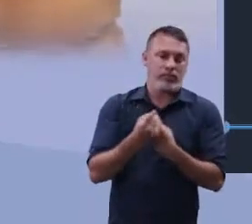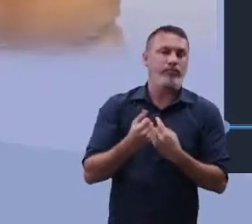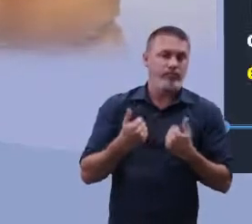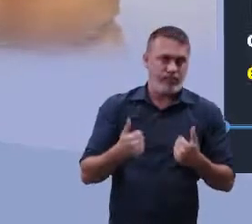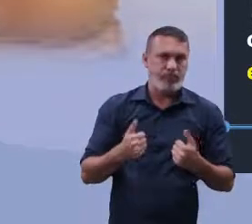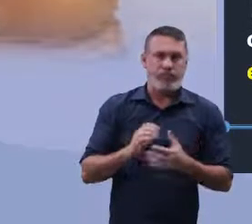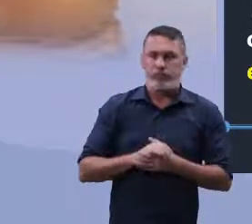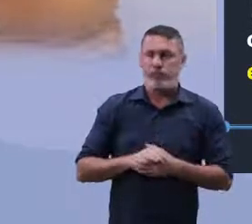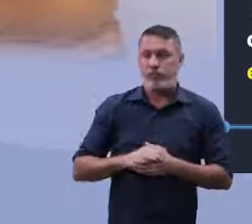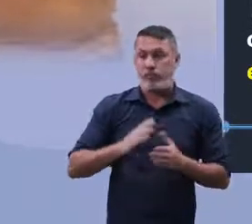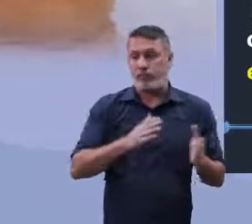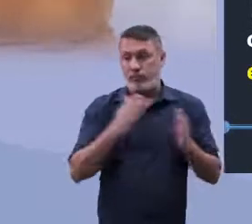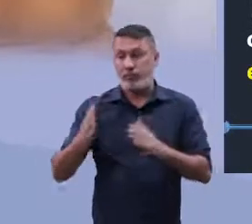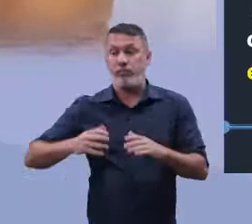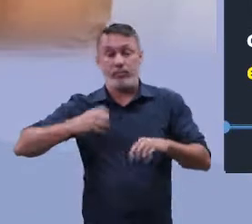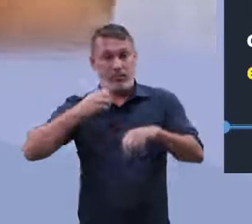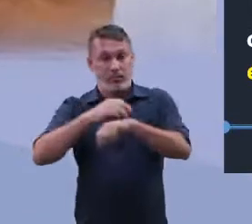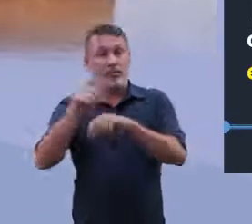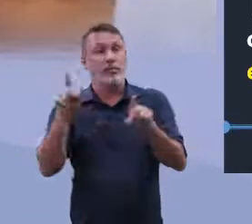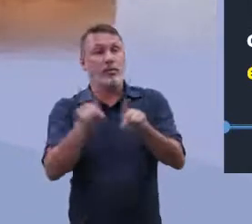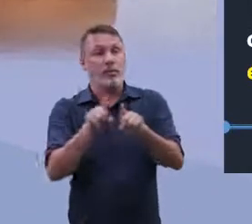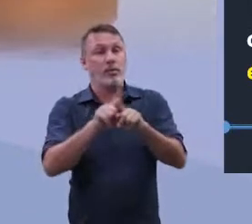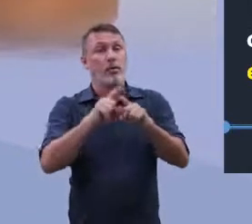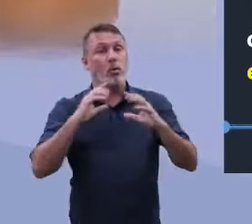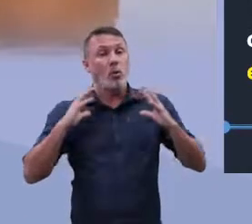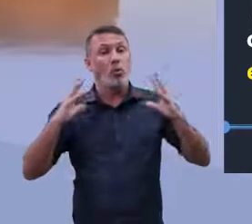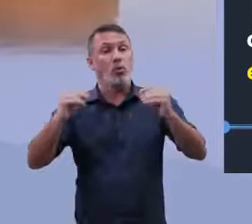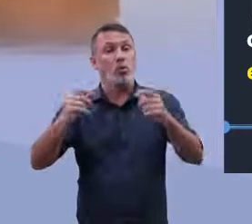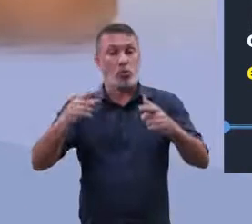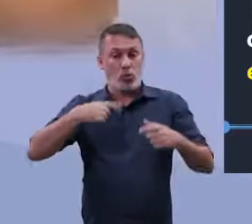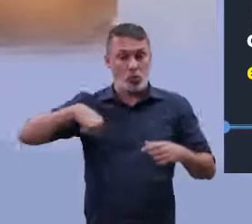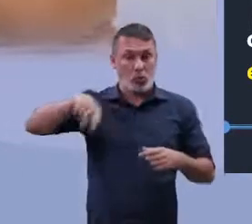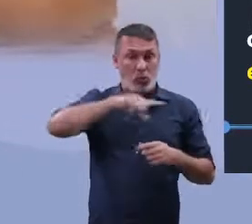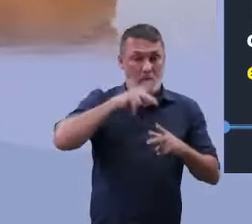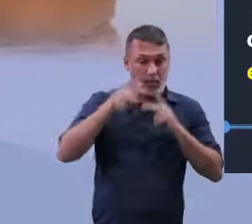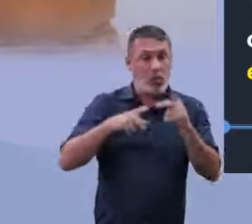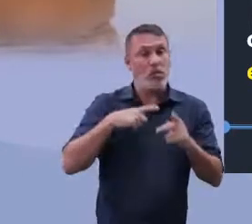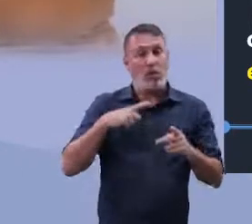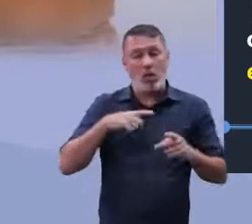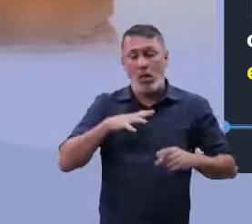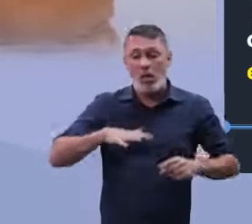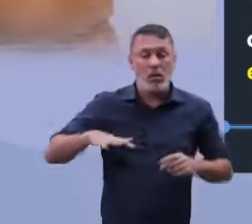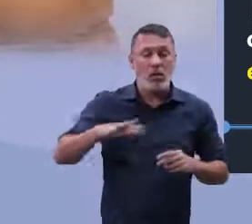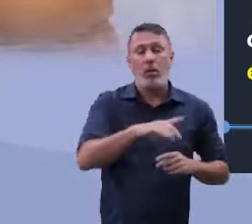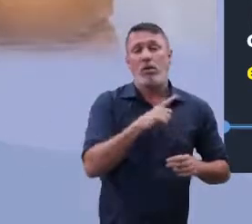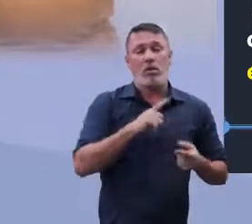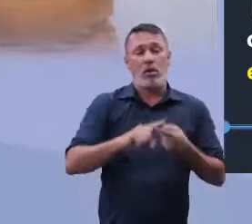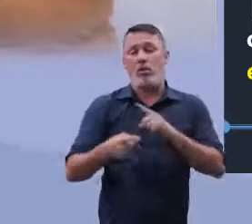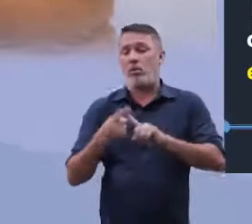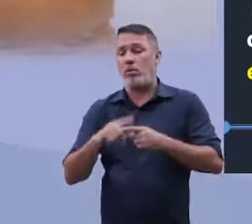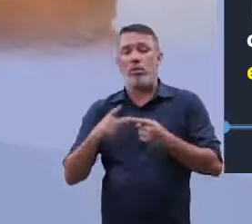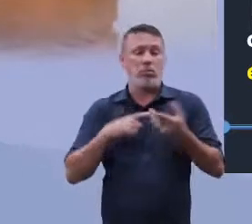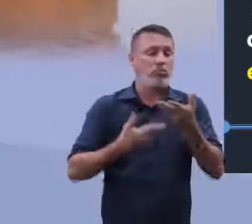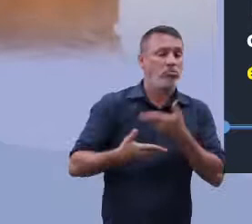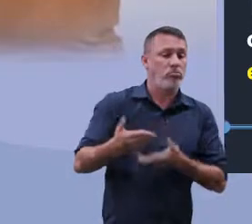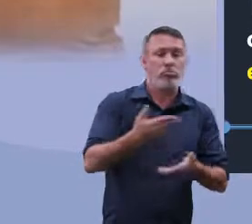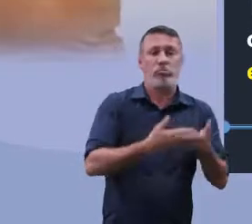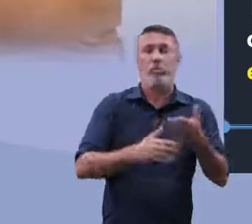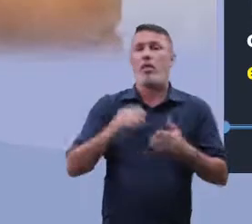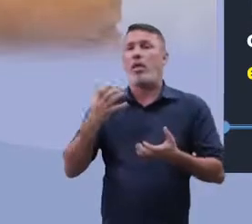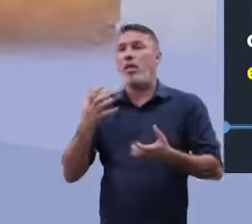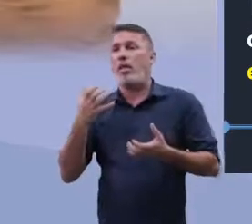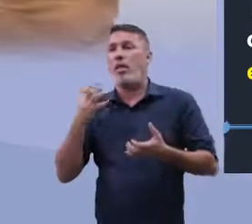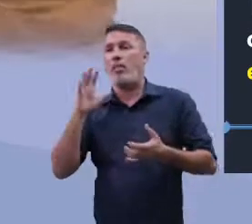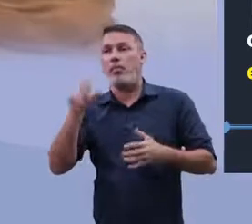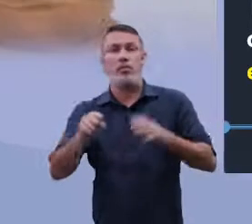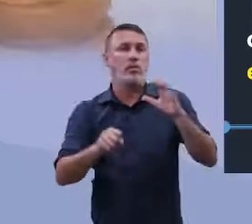enquanto sociedade. Tá? É aquilo que nós falamos, todos nós estamos num ambiente, interagimos com esse ambiente. a